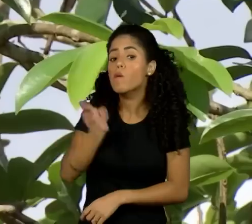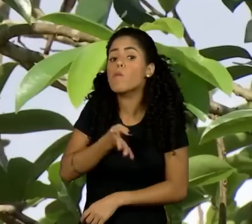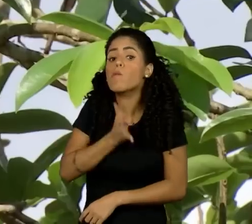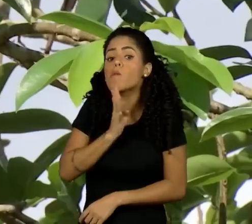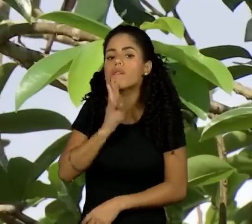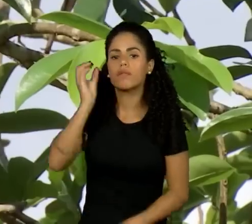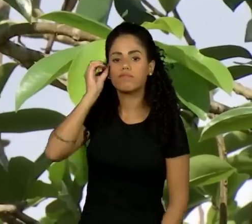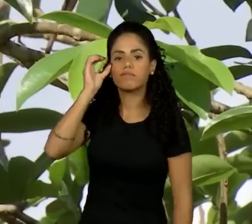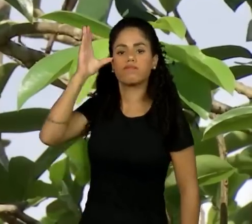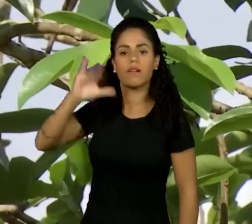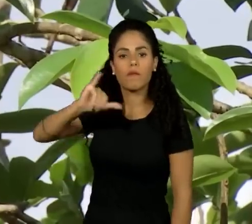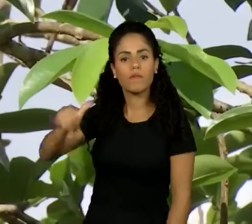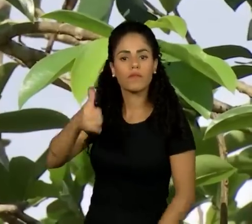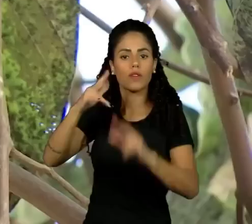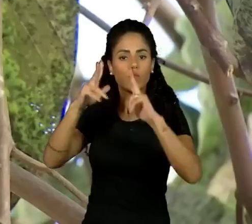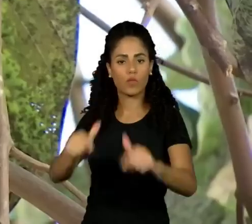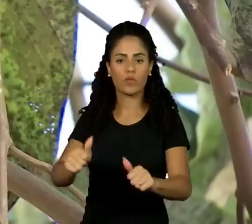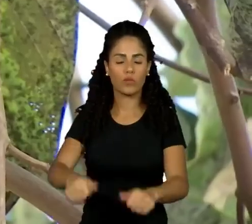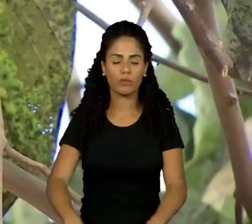aproveitar.